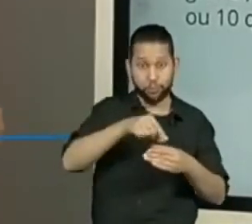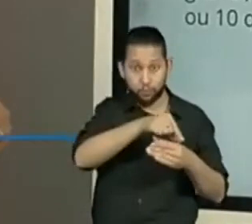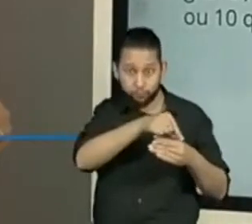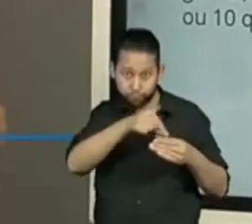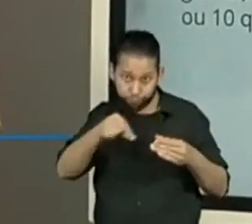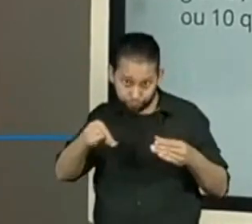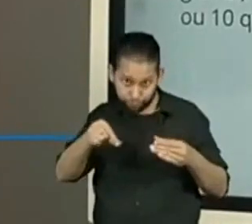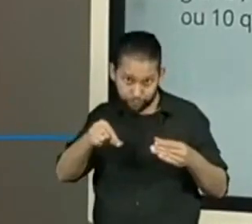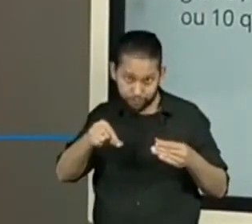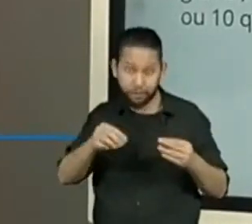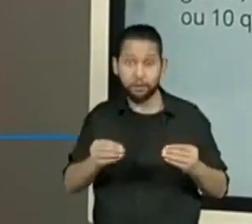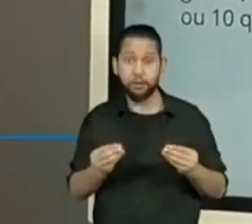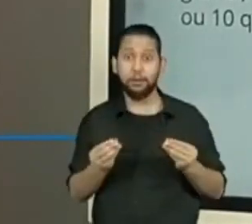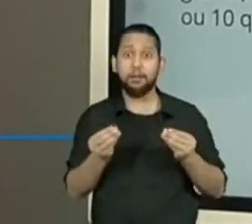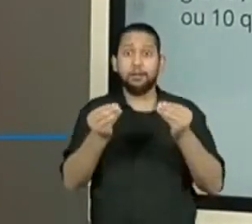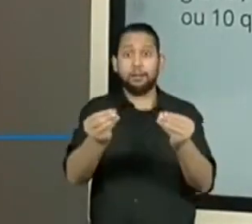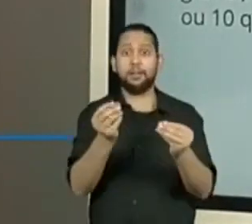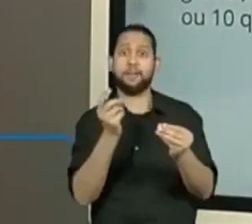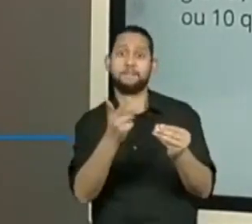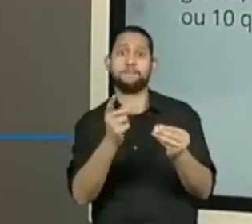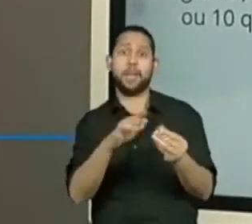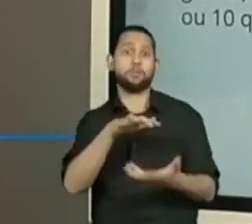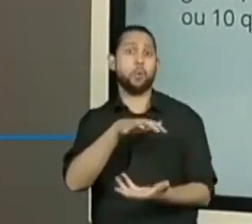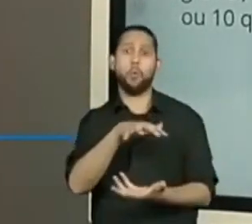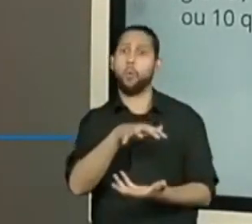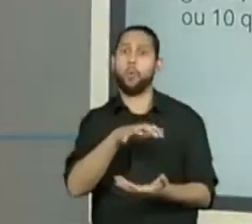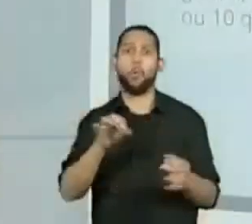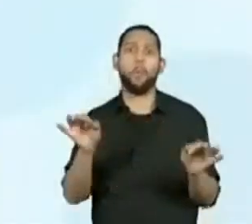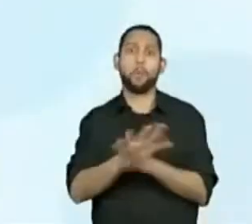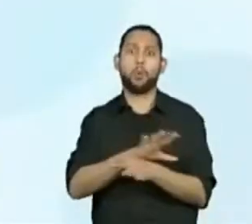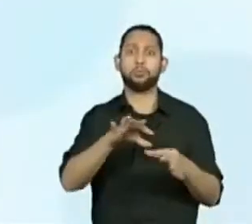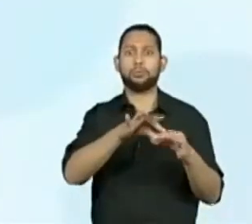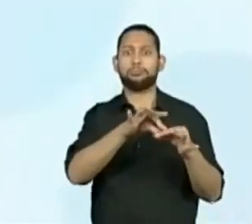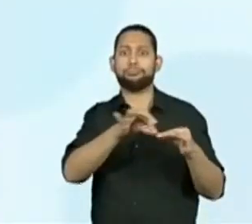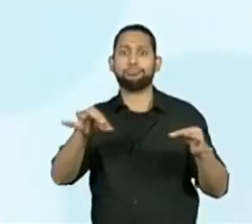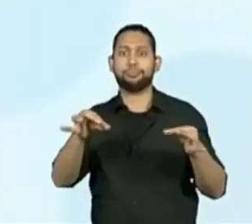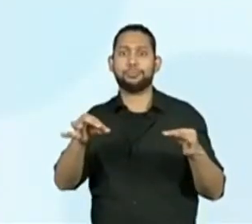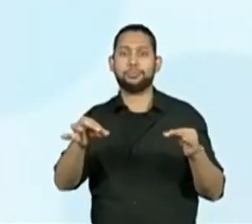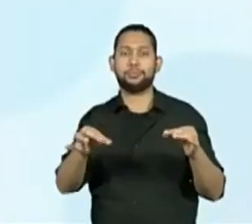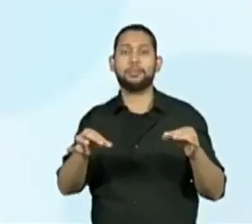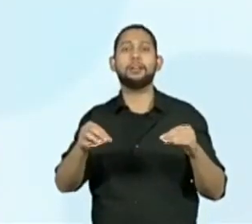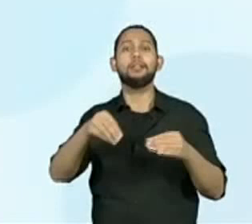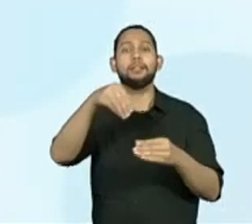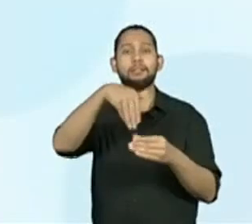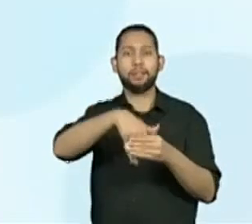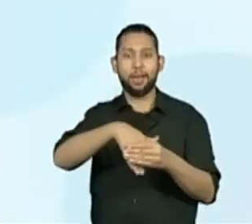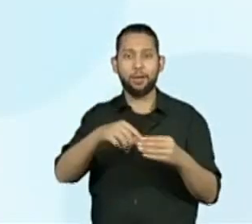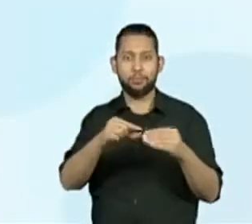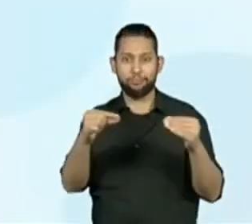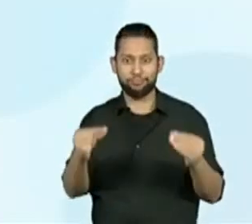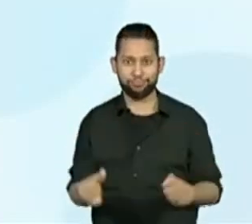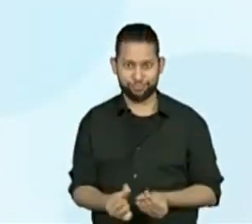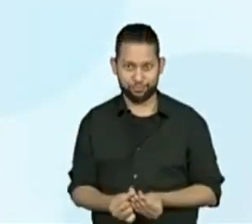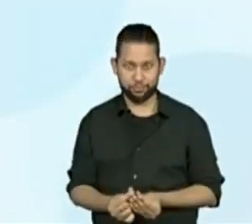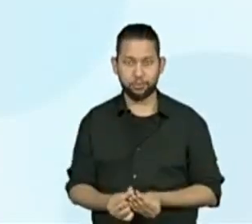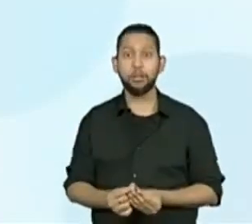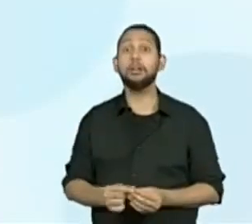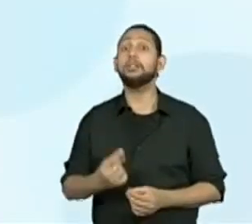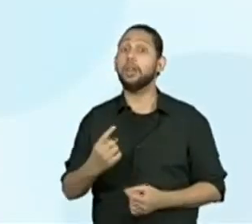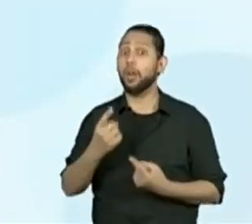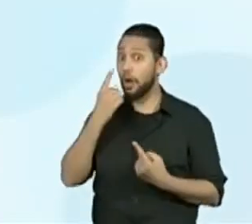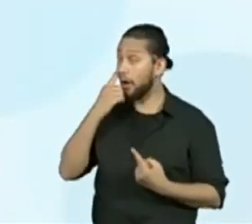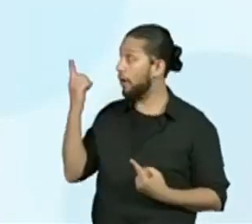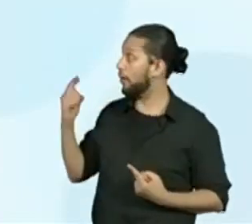então por causa da pandemia a Tânia vende os produtos agora apenas em pacotes de